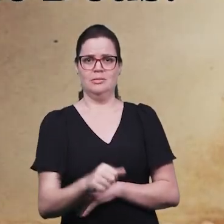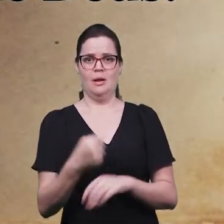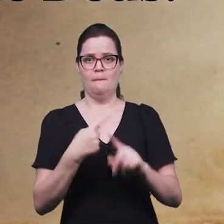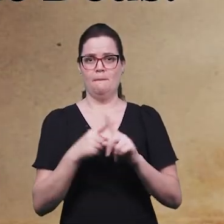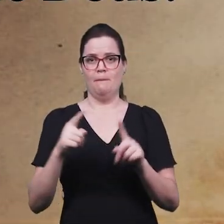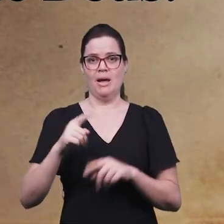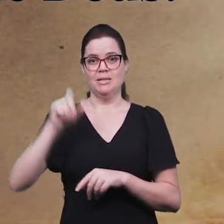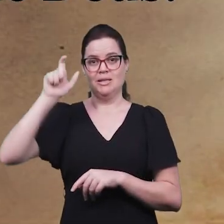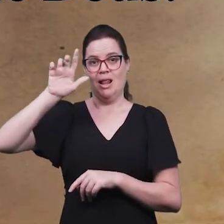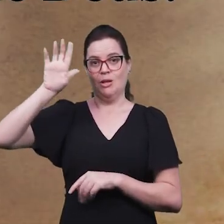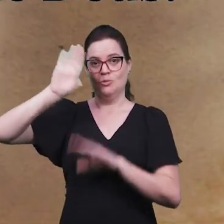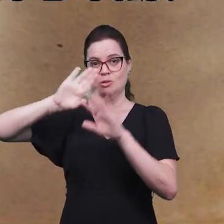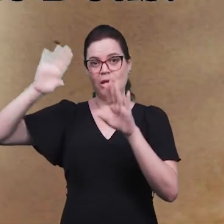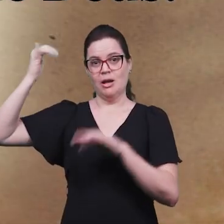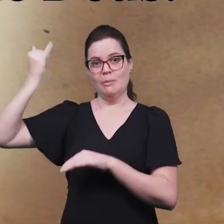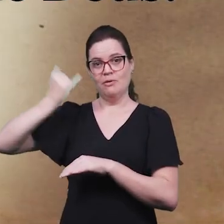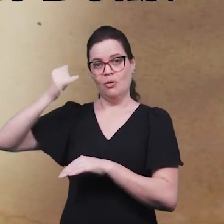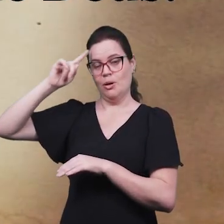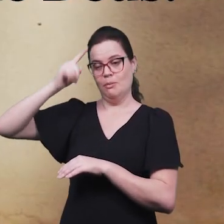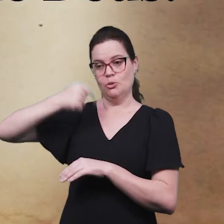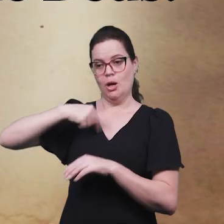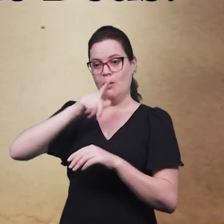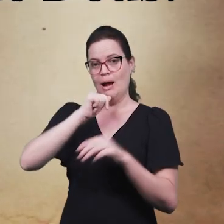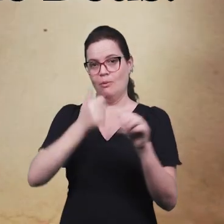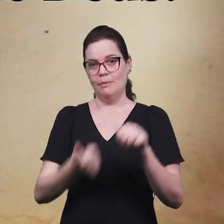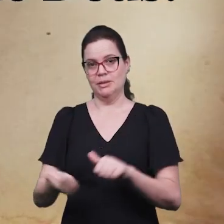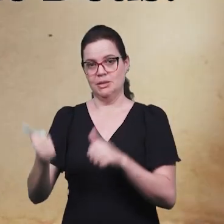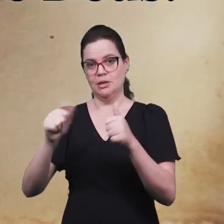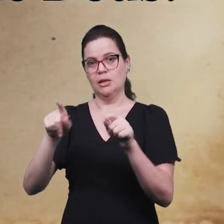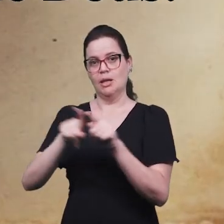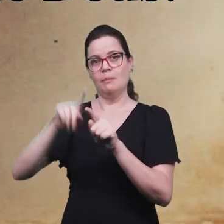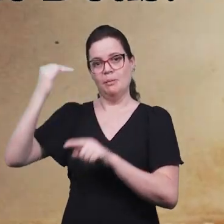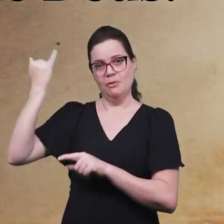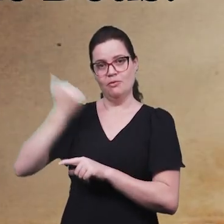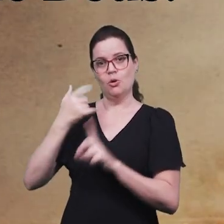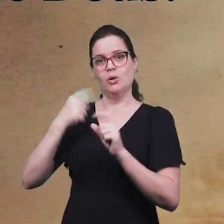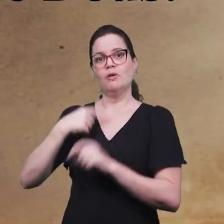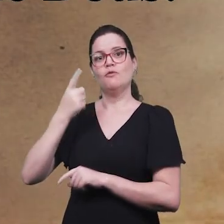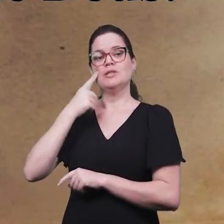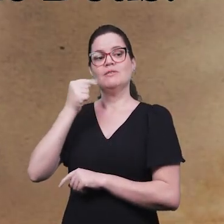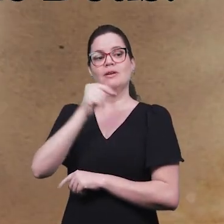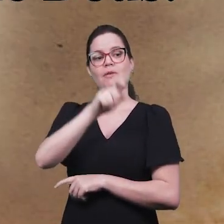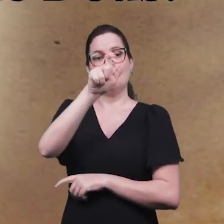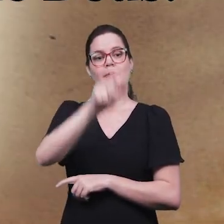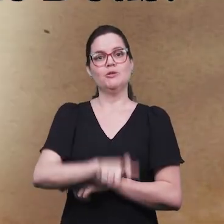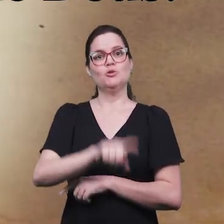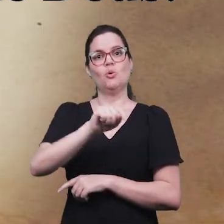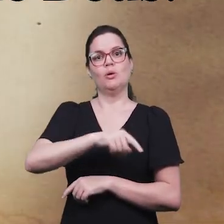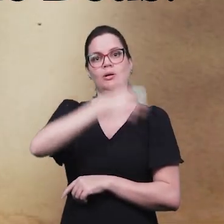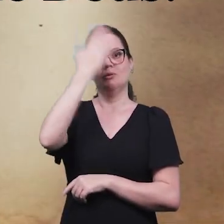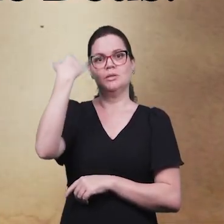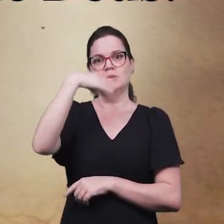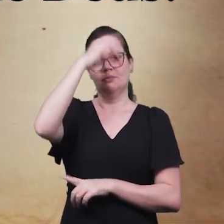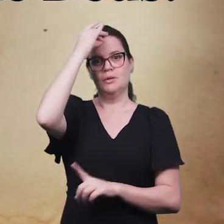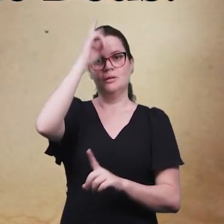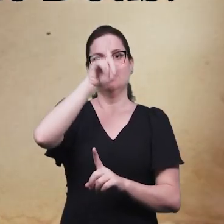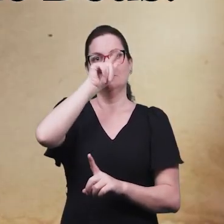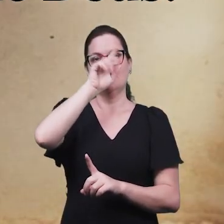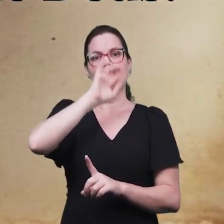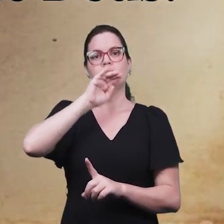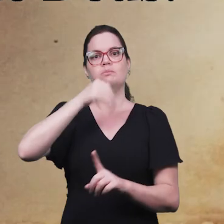que me mandou batizar com água, esse me disse: sobre aquele que vires descer o